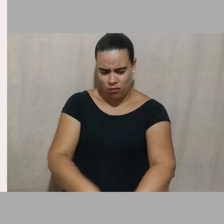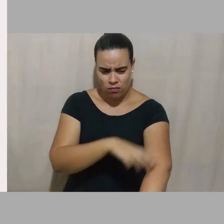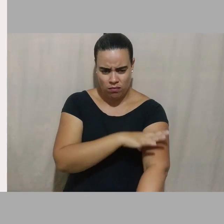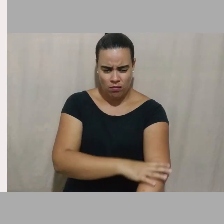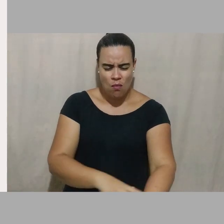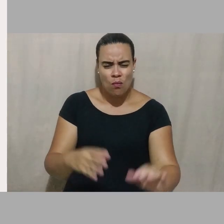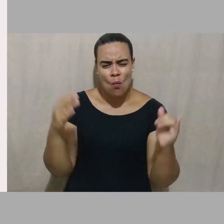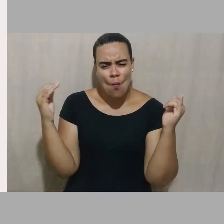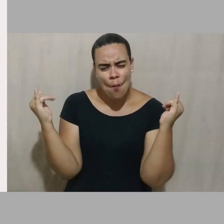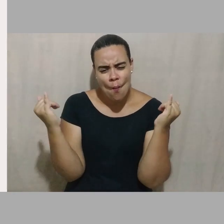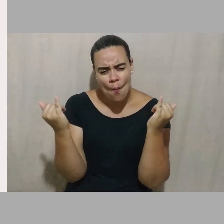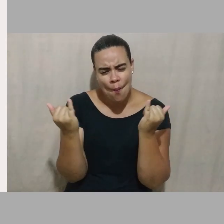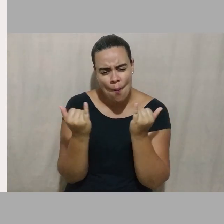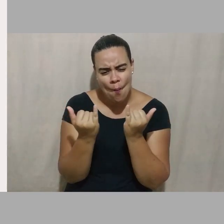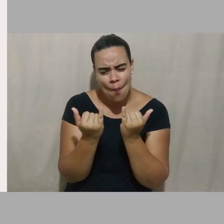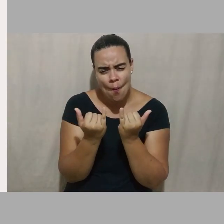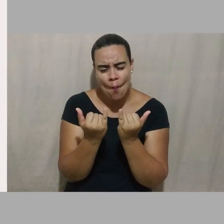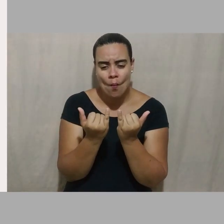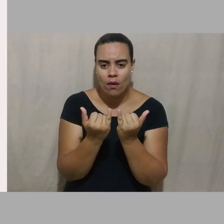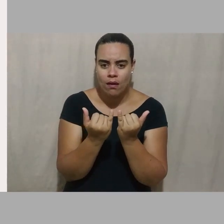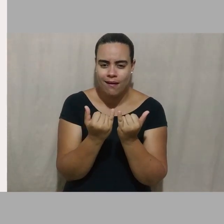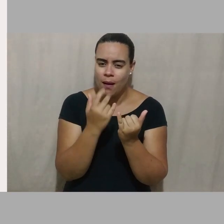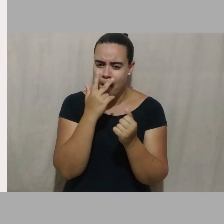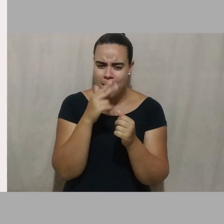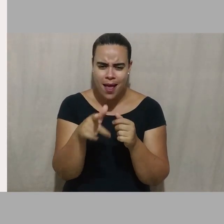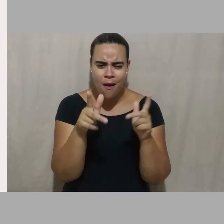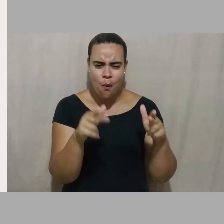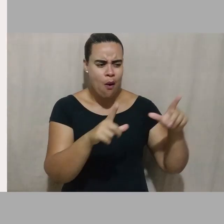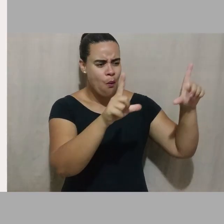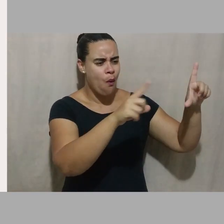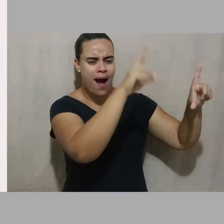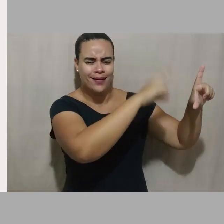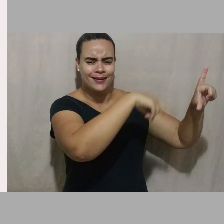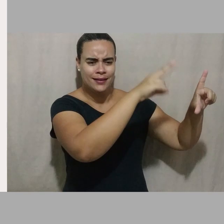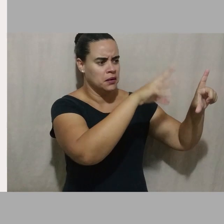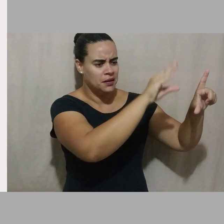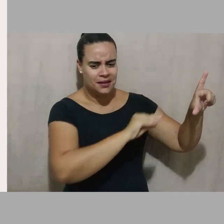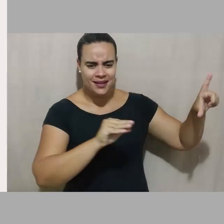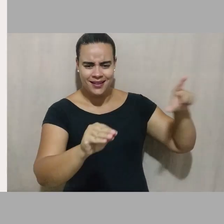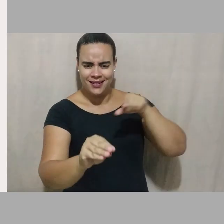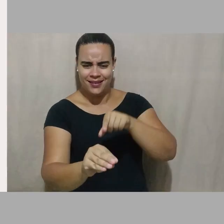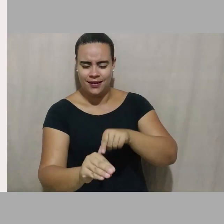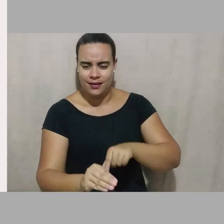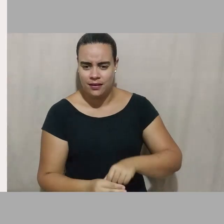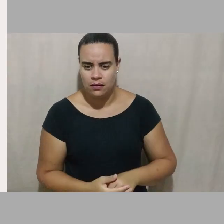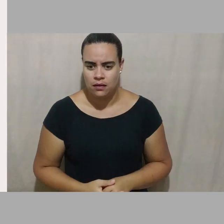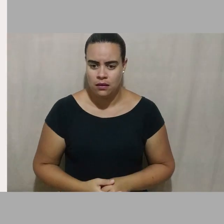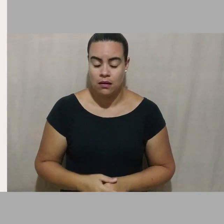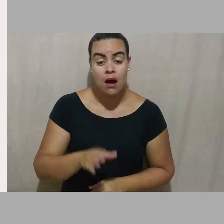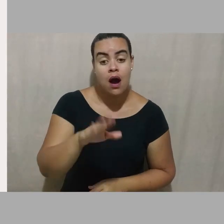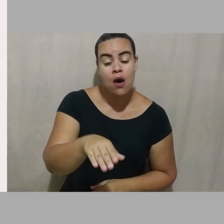magros e alongados que ele parecia ter saído de uma pintura bizantina. Sabe por que a polícia não